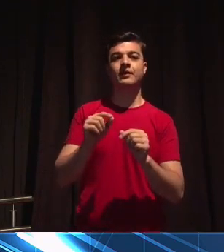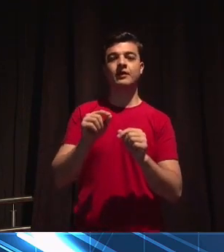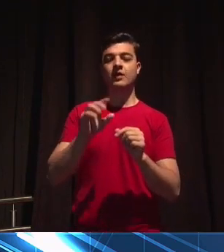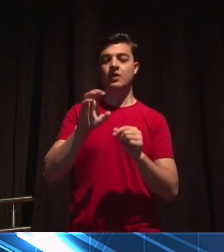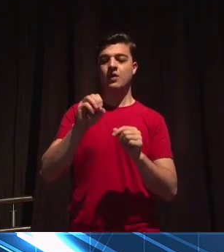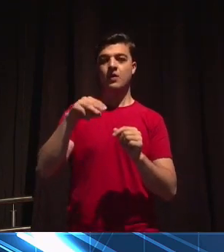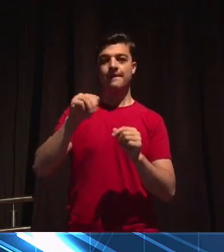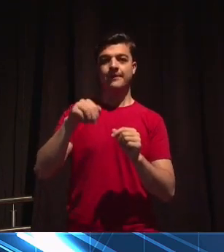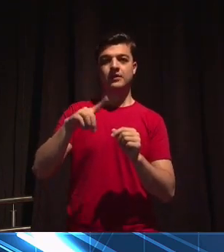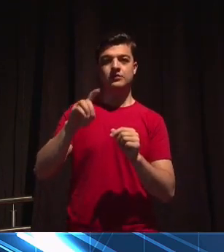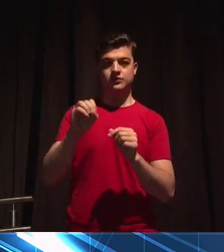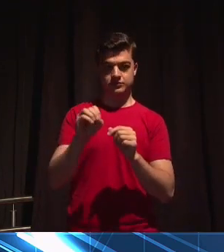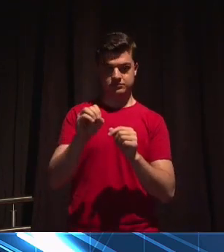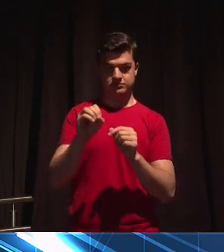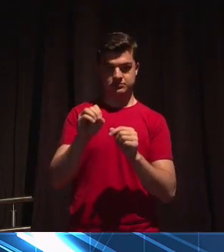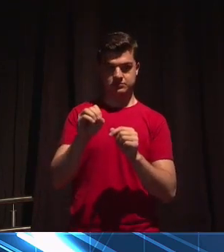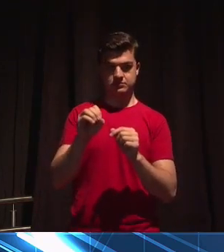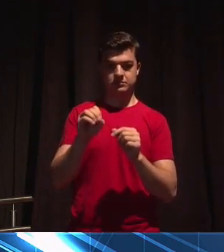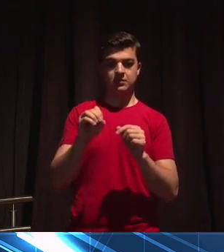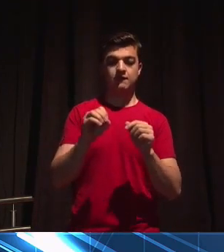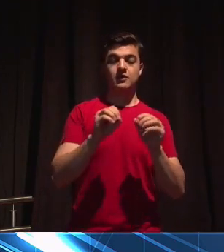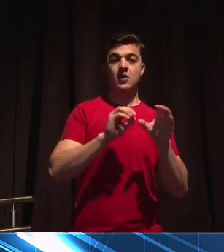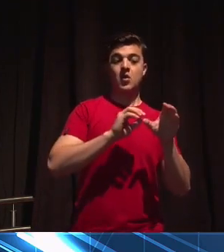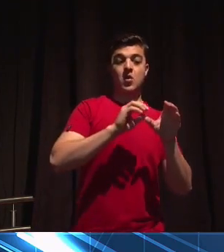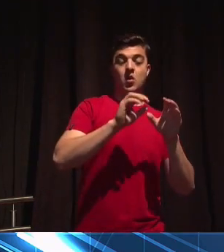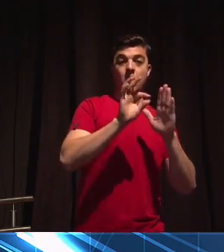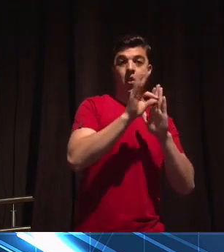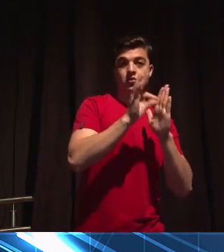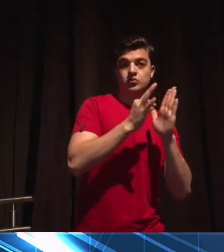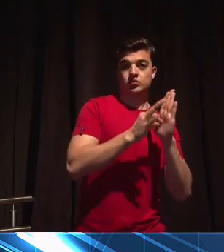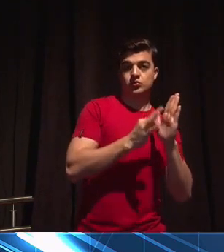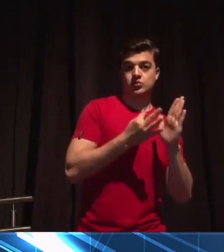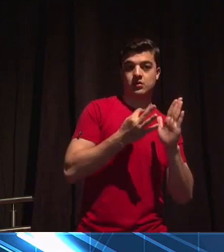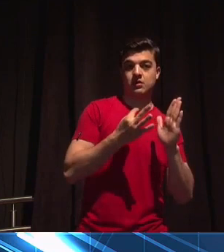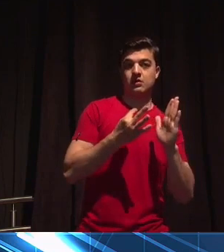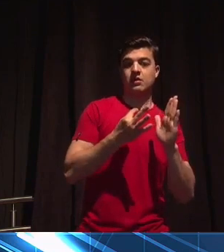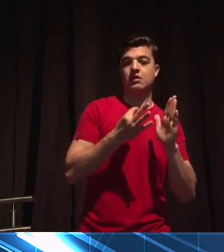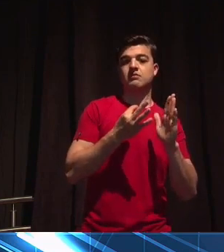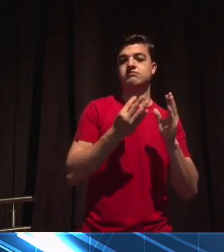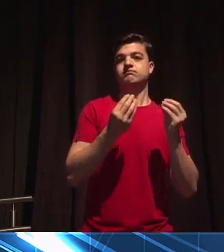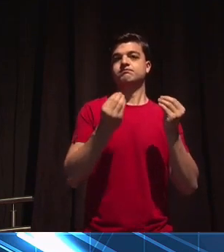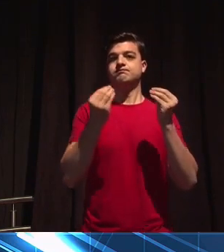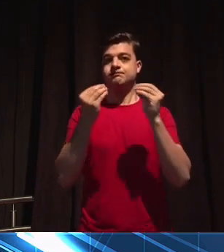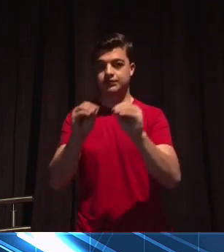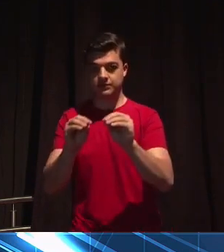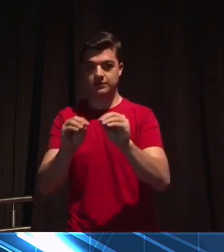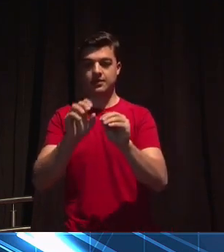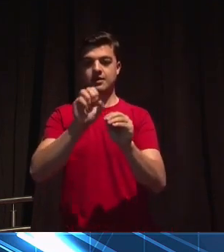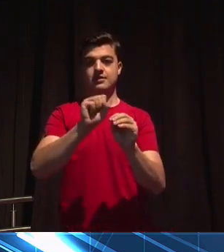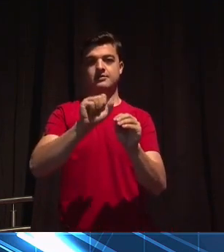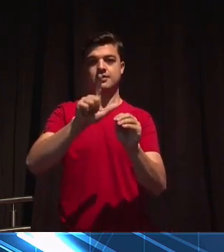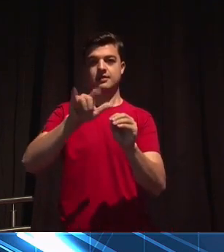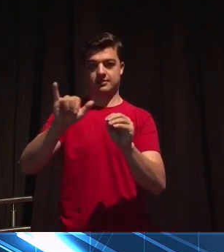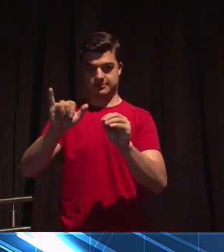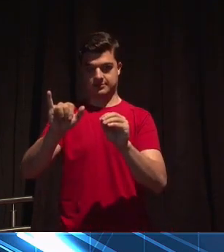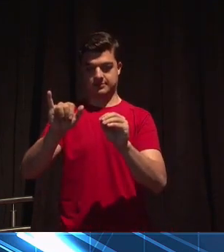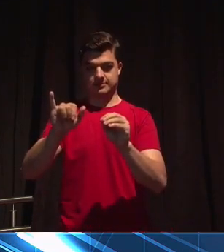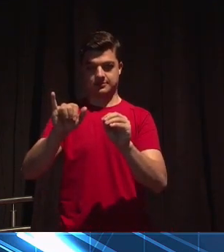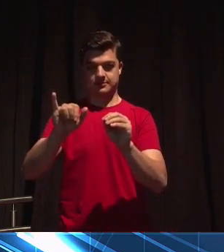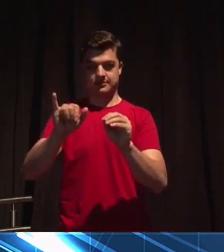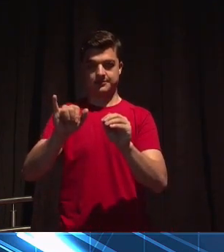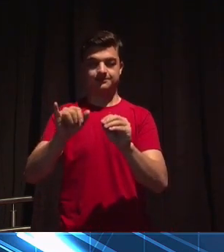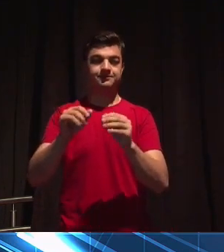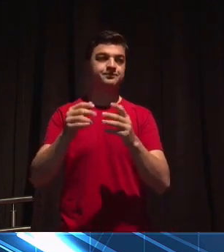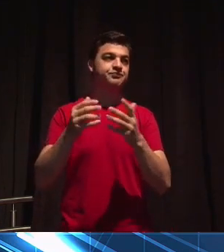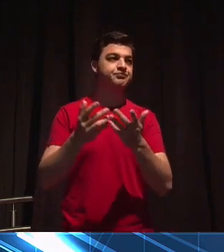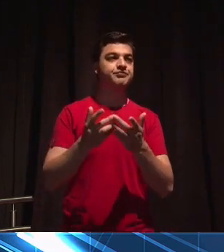pego tudo isso e o código que usa essas classes e coloca no leitor opções cli beleza eu faço a mesma coisa por exemplo para como